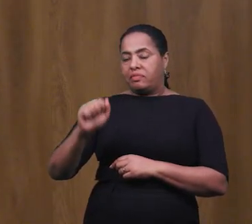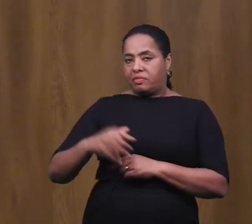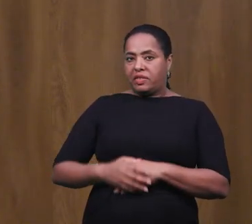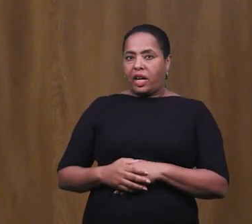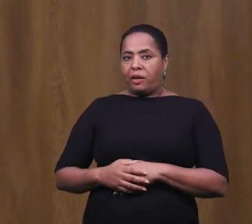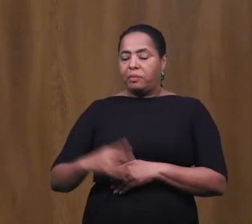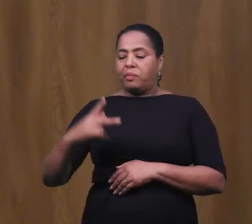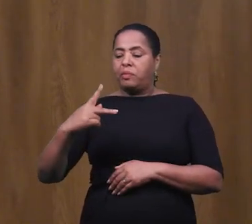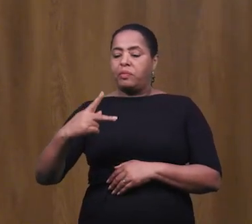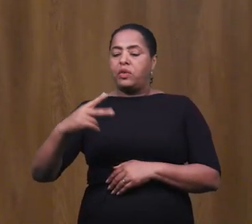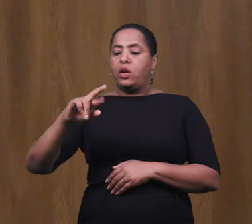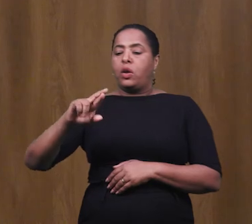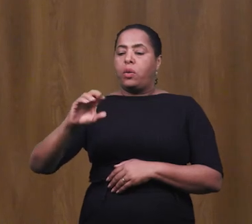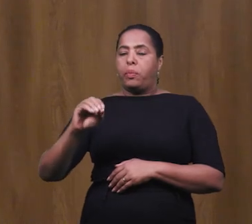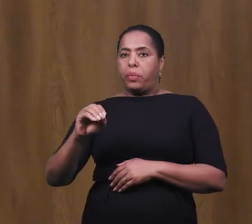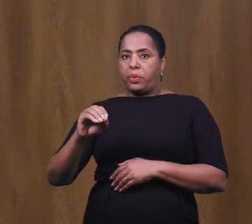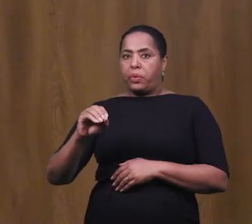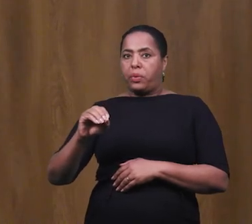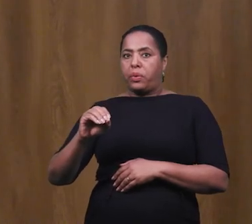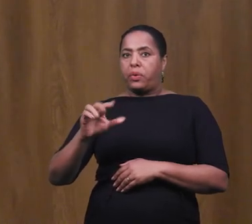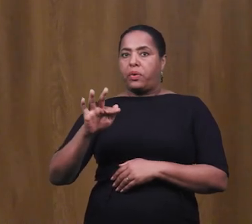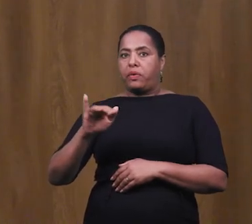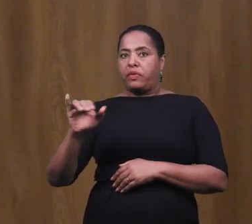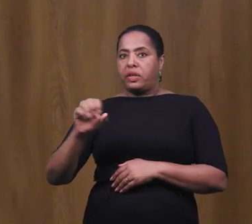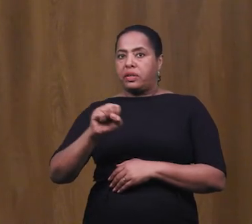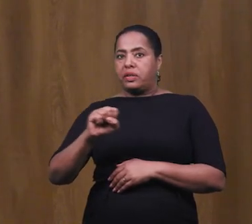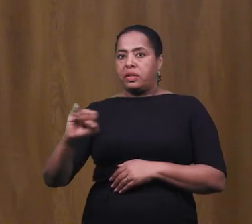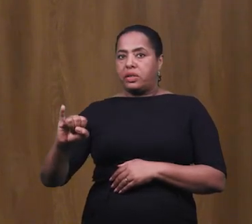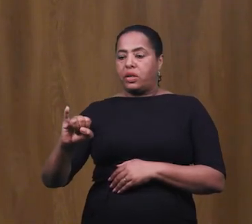sinal de conseguir, conseguir